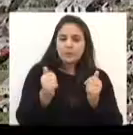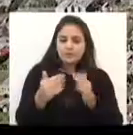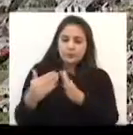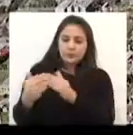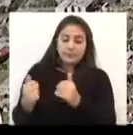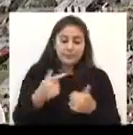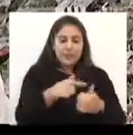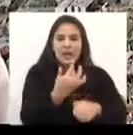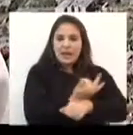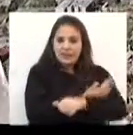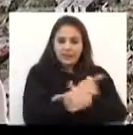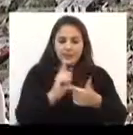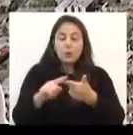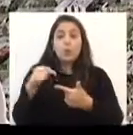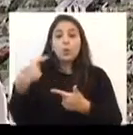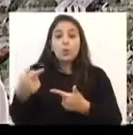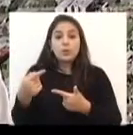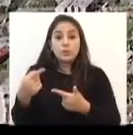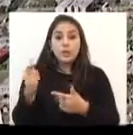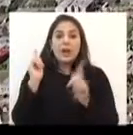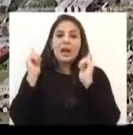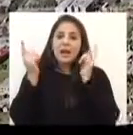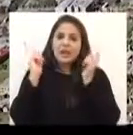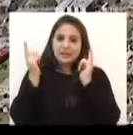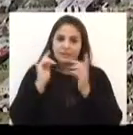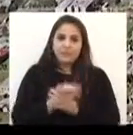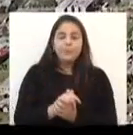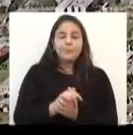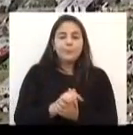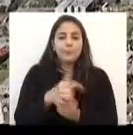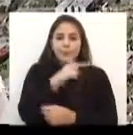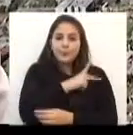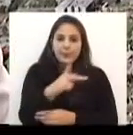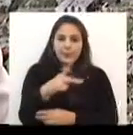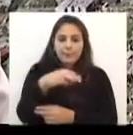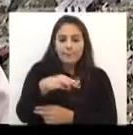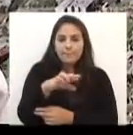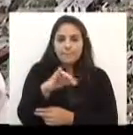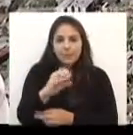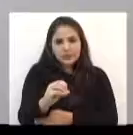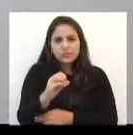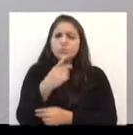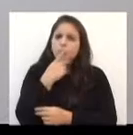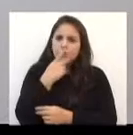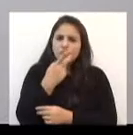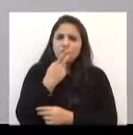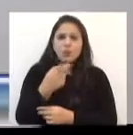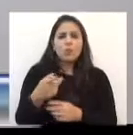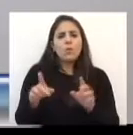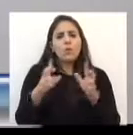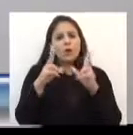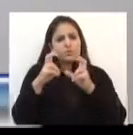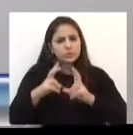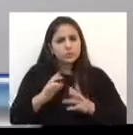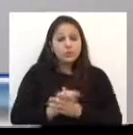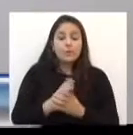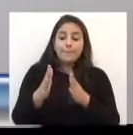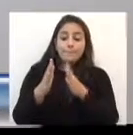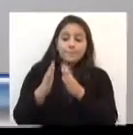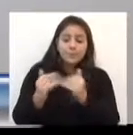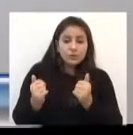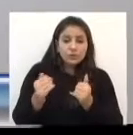a grama e outro sobre o carnaval. O presidente Márcio Patucci comentou o assunto. O pedido de CPI ele é